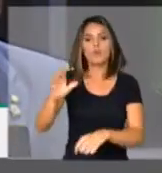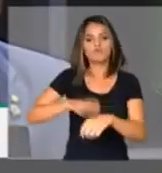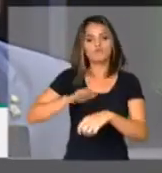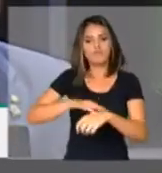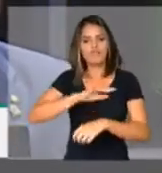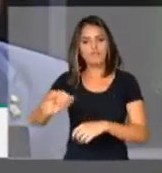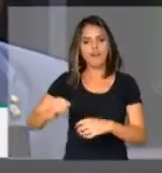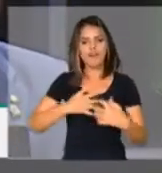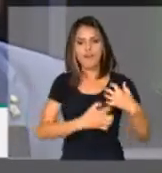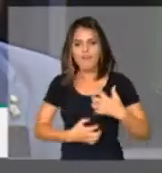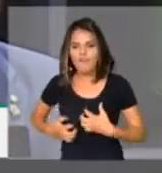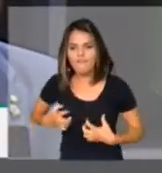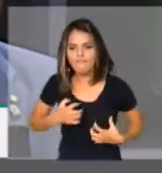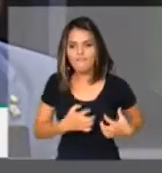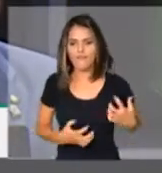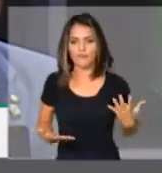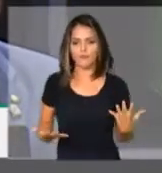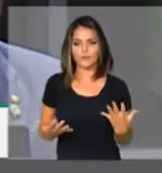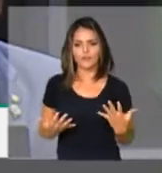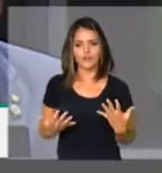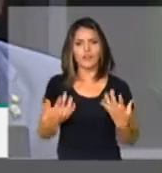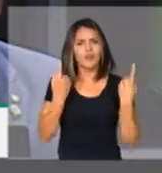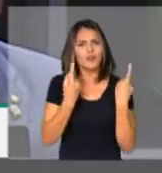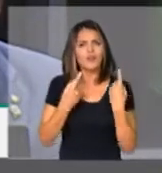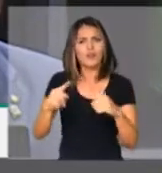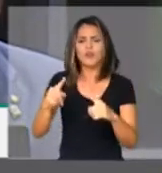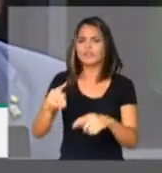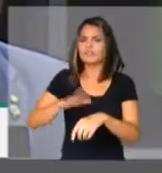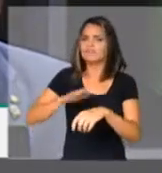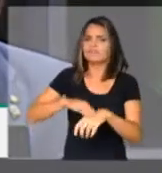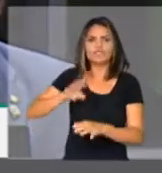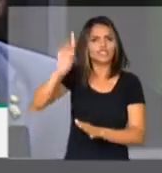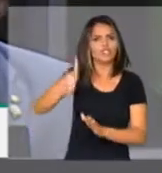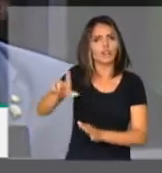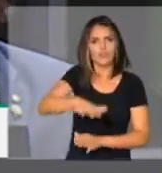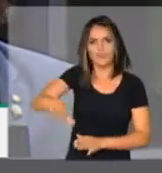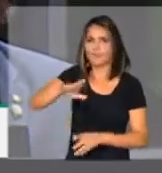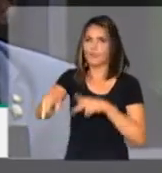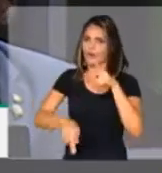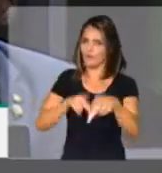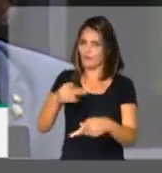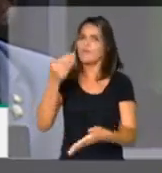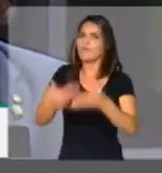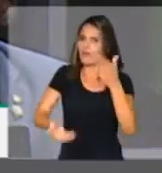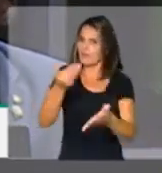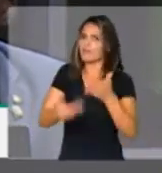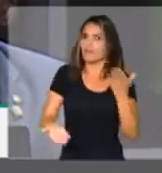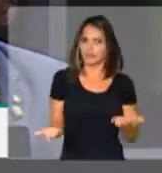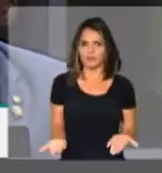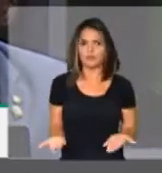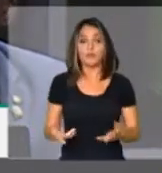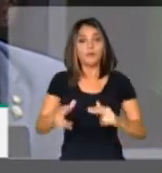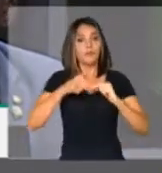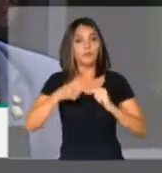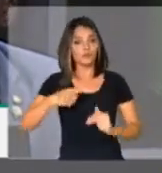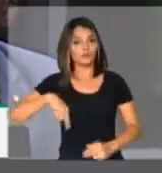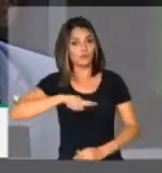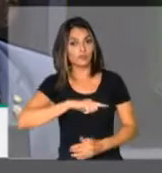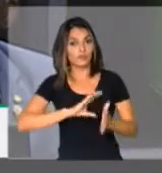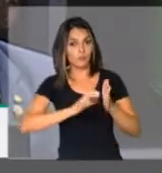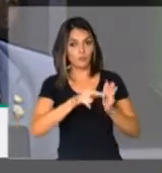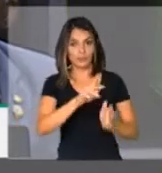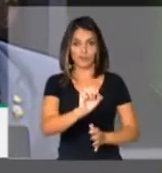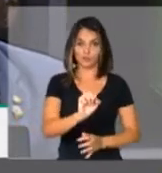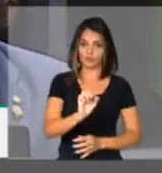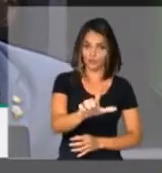uma revolta social contra a retirada de direitos. Por isso, o nosso partido